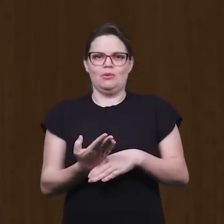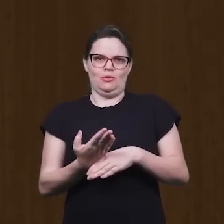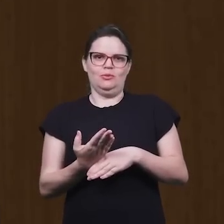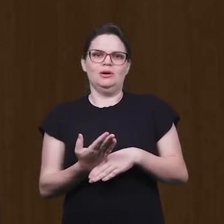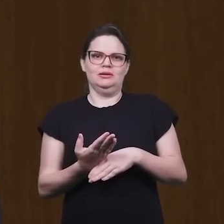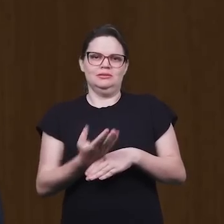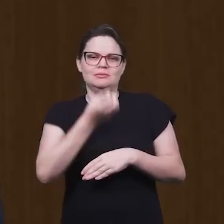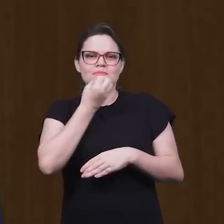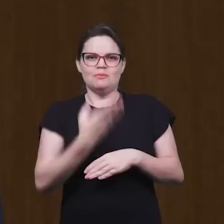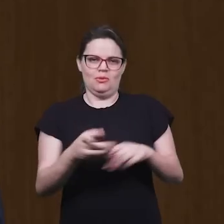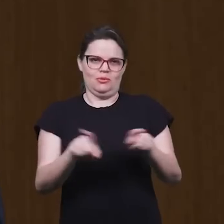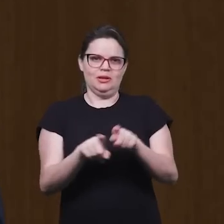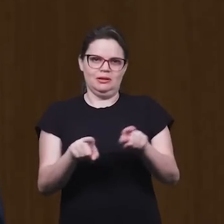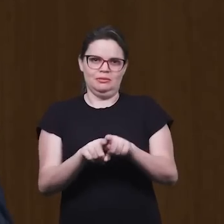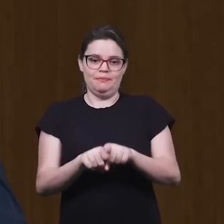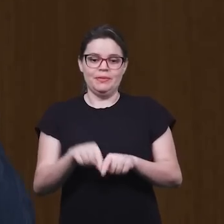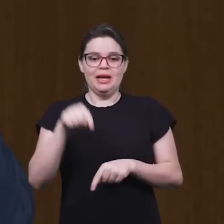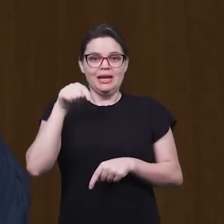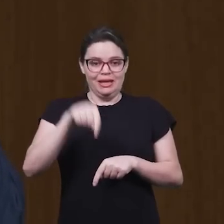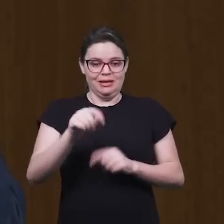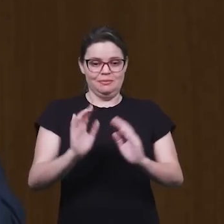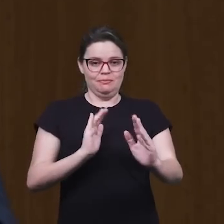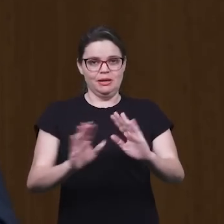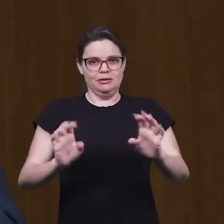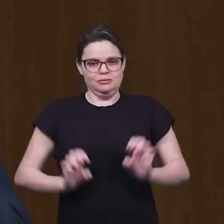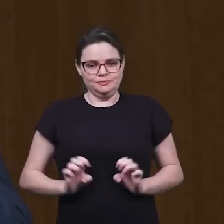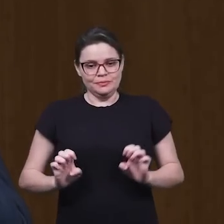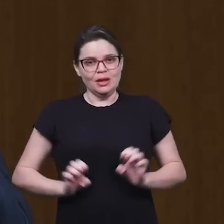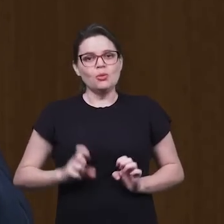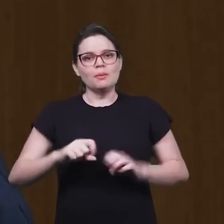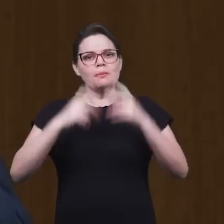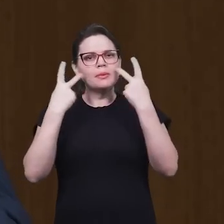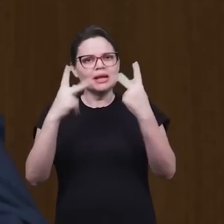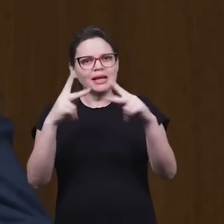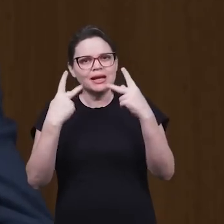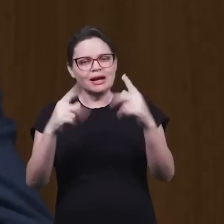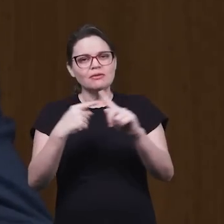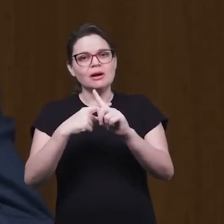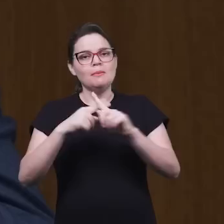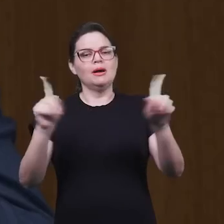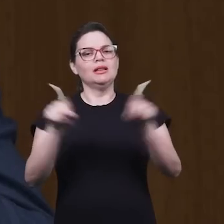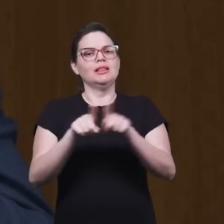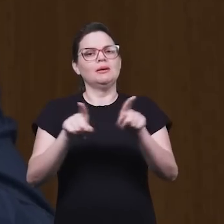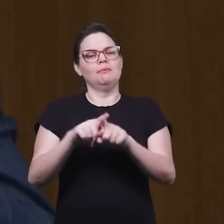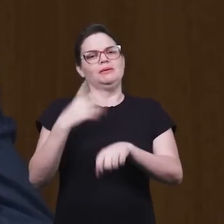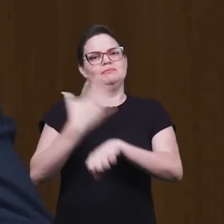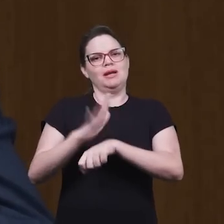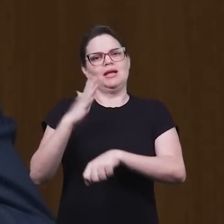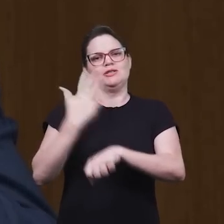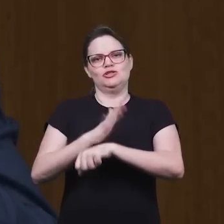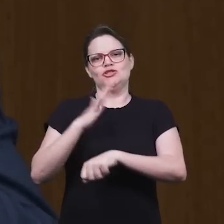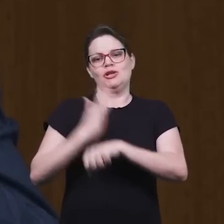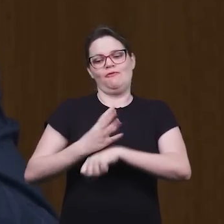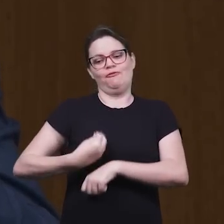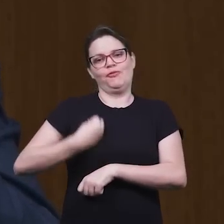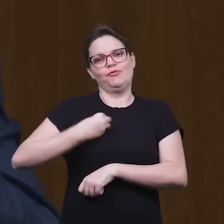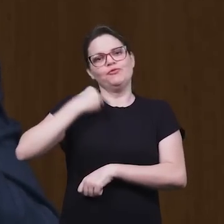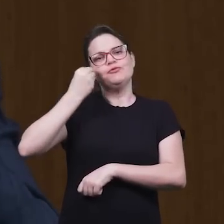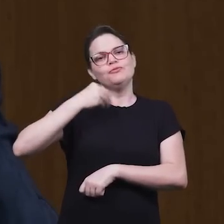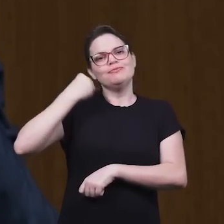coisa é viver o Evangelho. Era uma igreja que pregava e vivia aquela mensagem, ao ponto de morrer por